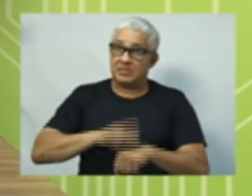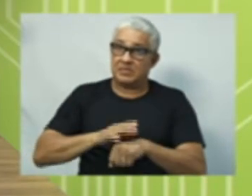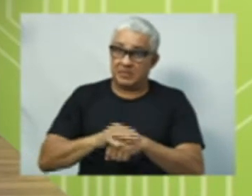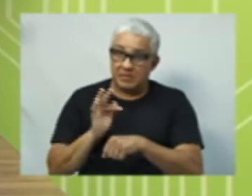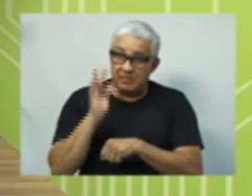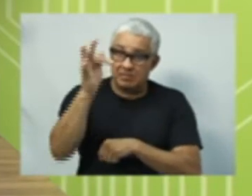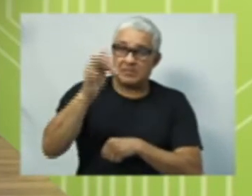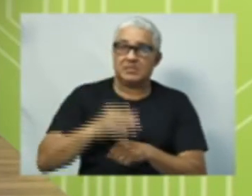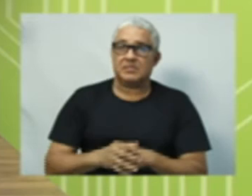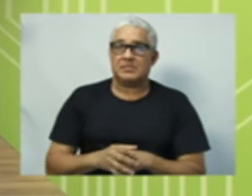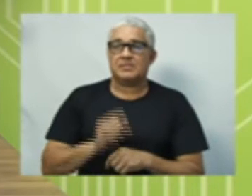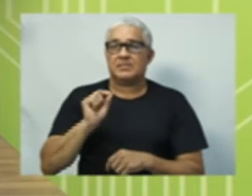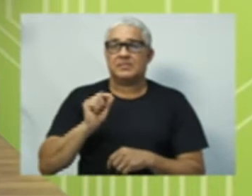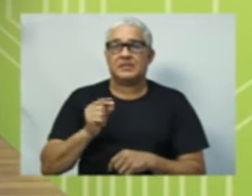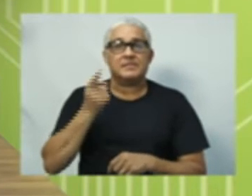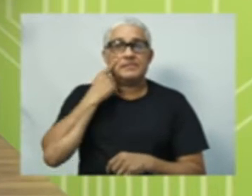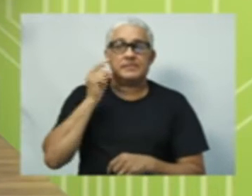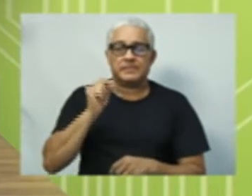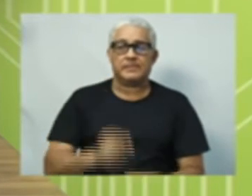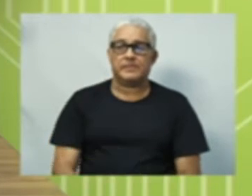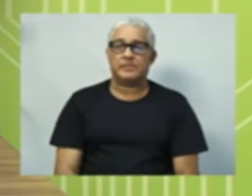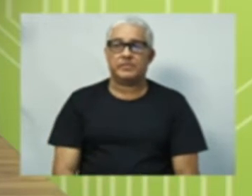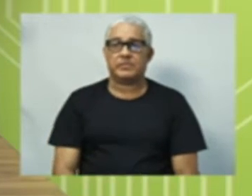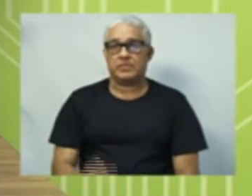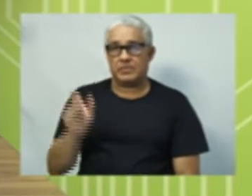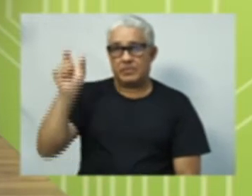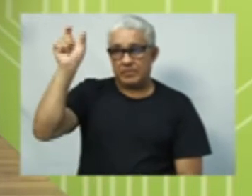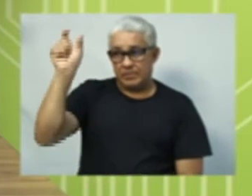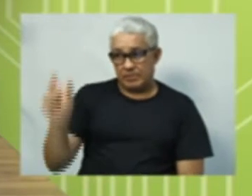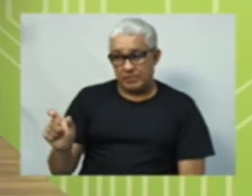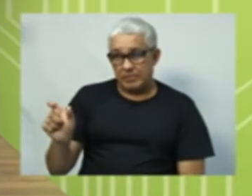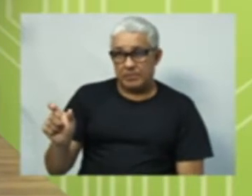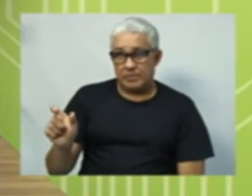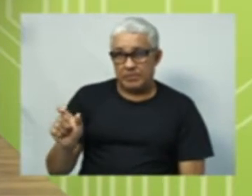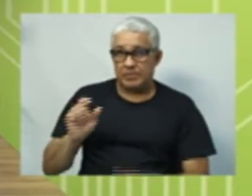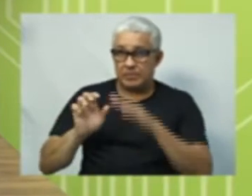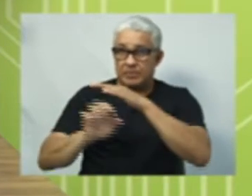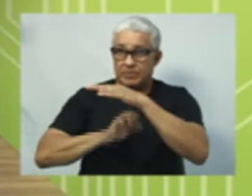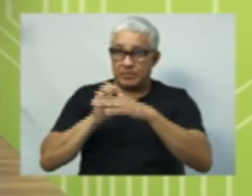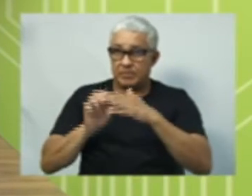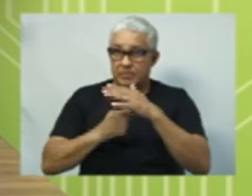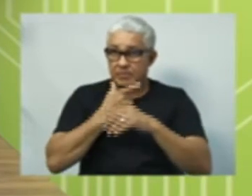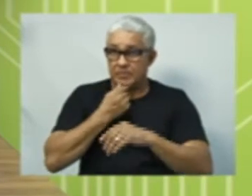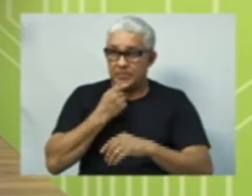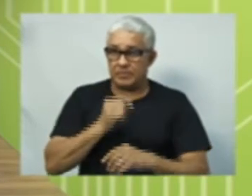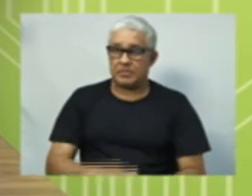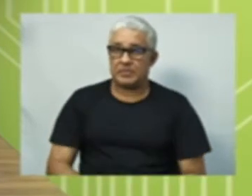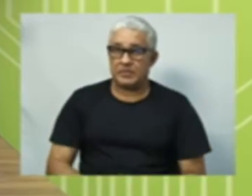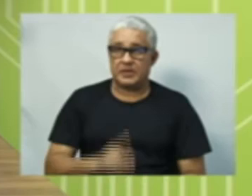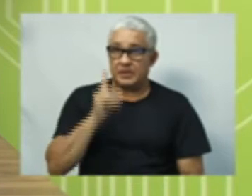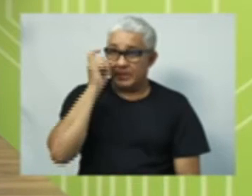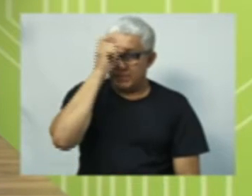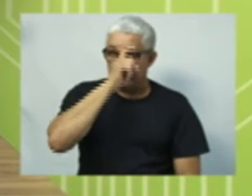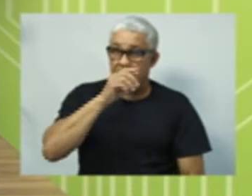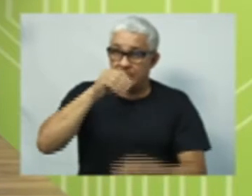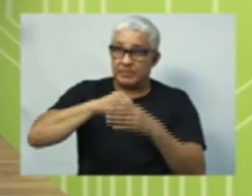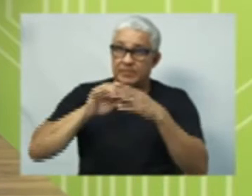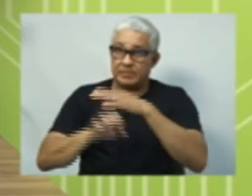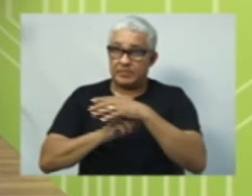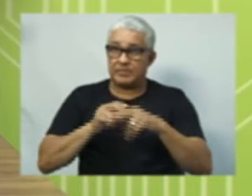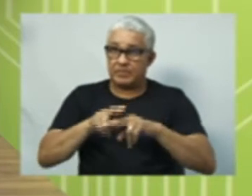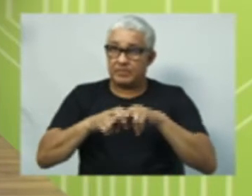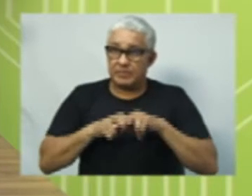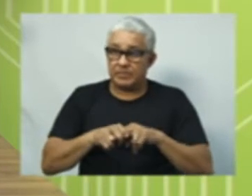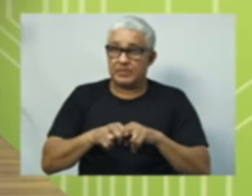né? Então o que nós vimos aí? Uma pessoa que tá, um empresário que está tendo dificuldades na sua empresa devido aos seus